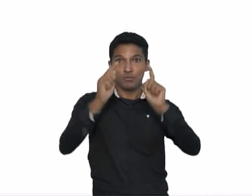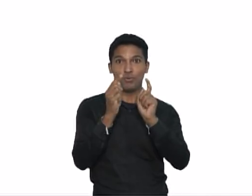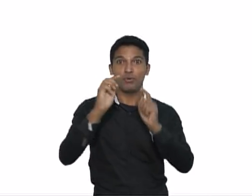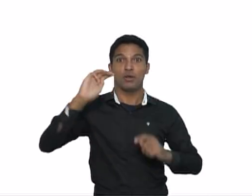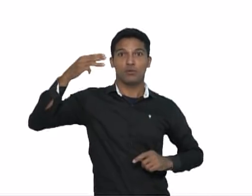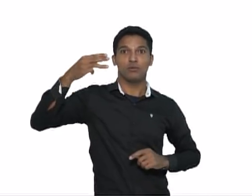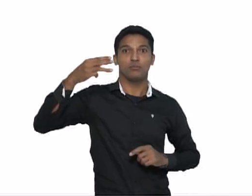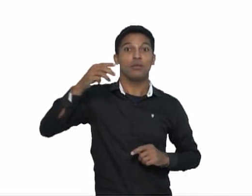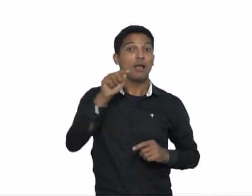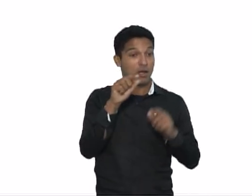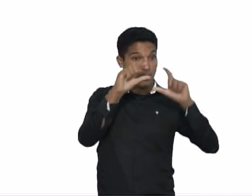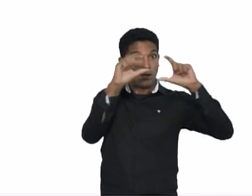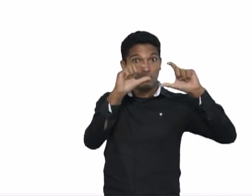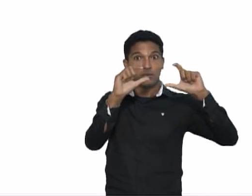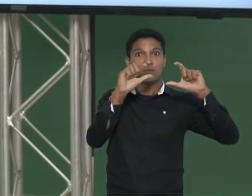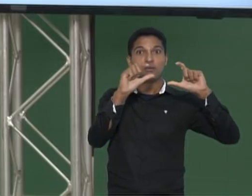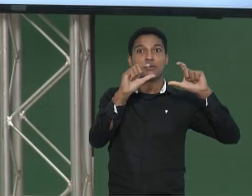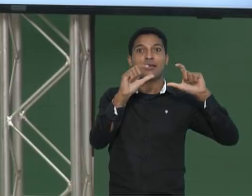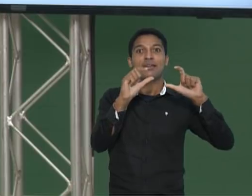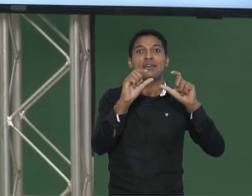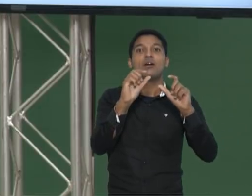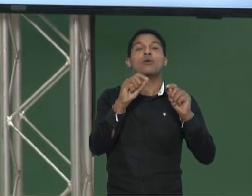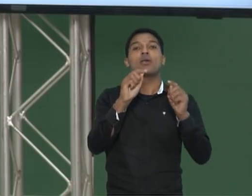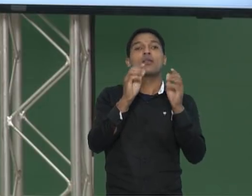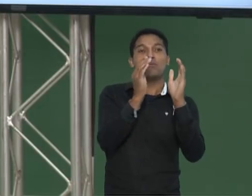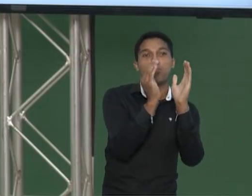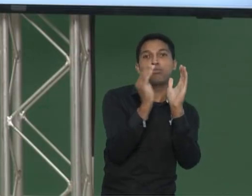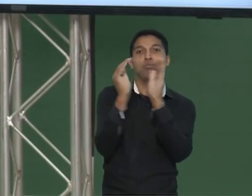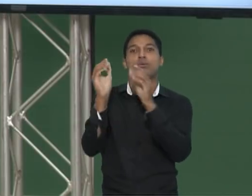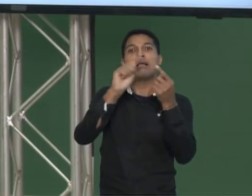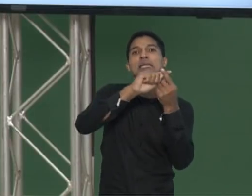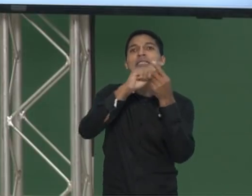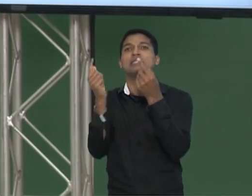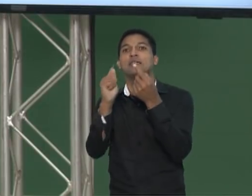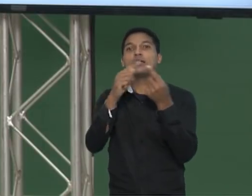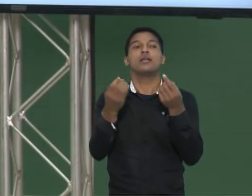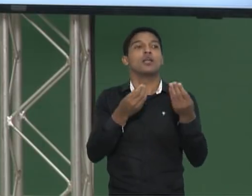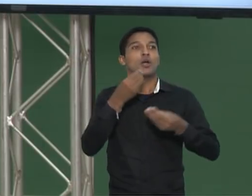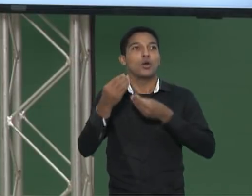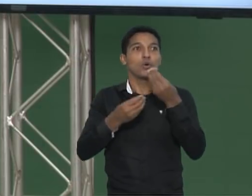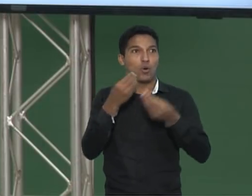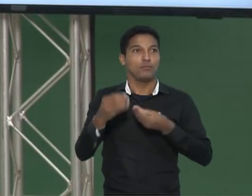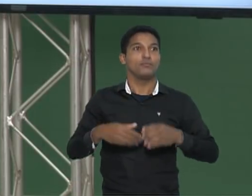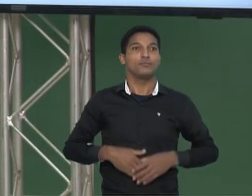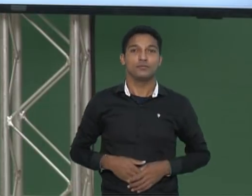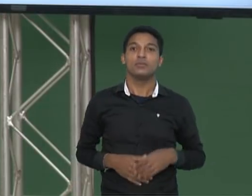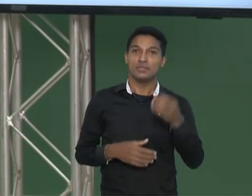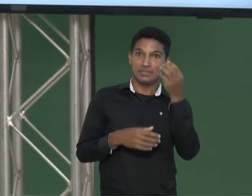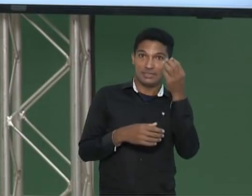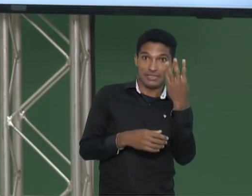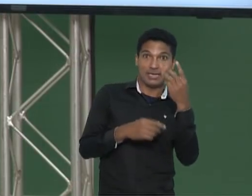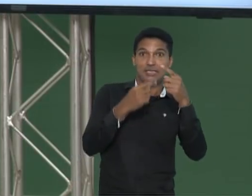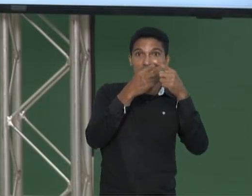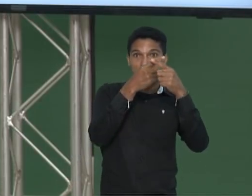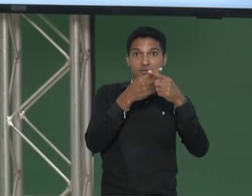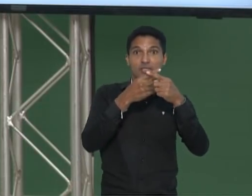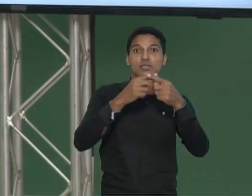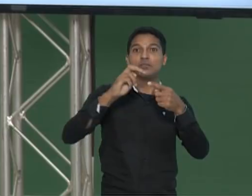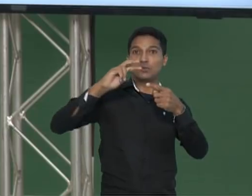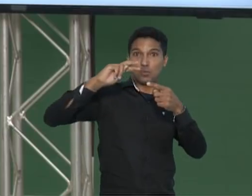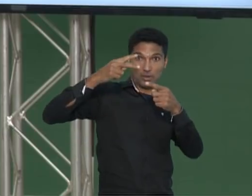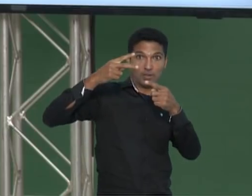6 elevado ao cubo, dentro do produto notável, ficaria como? É o cubo do primeiro, mais 3 vezes o quadrado do primeiro